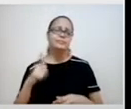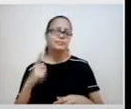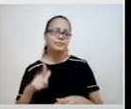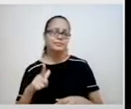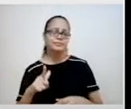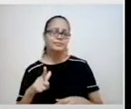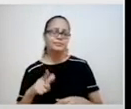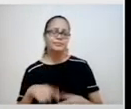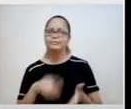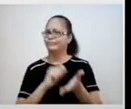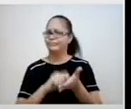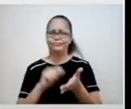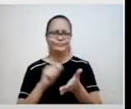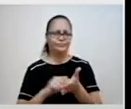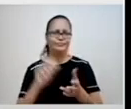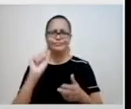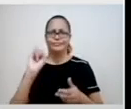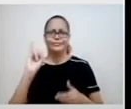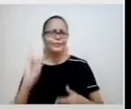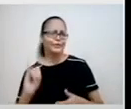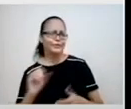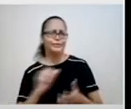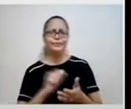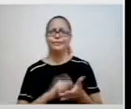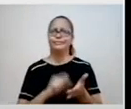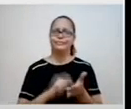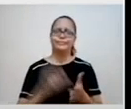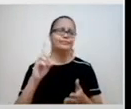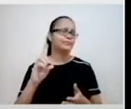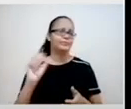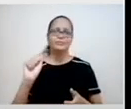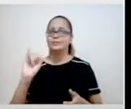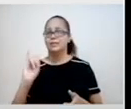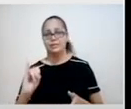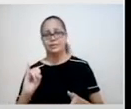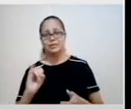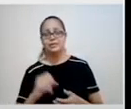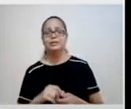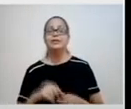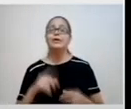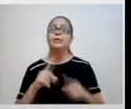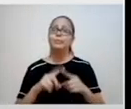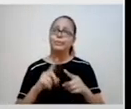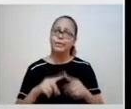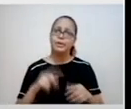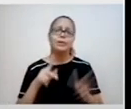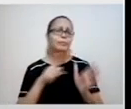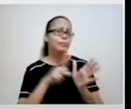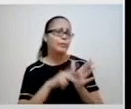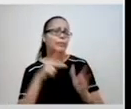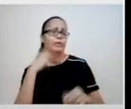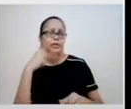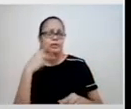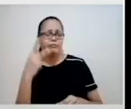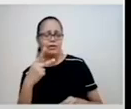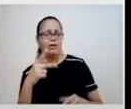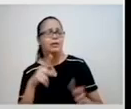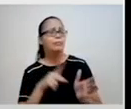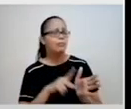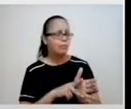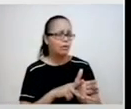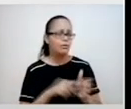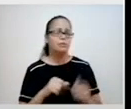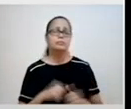coloca aí, daí, isso é próprio da fala. Eu não posso colocar num texto escrito. Ou então verifica o entendimento, né? Você acha? O que você acha,